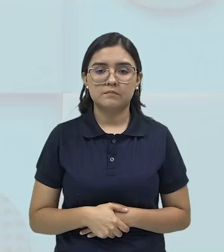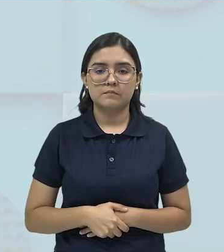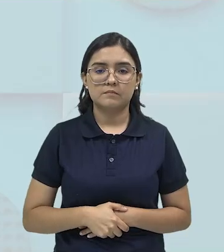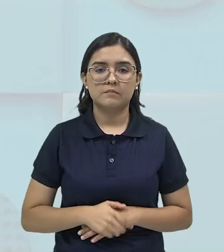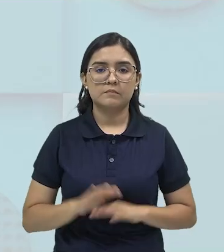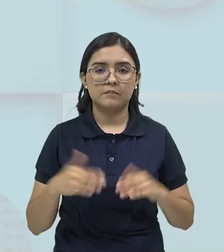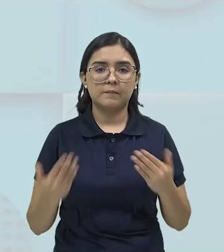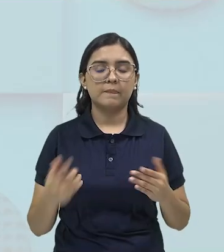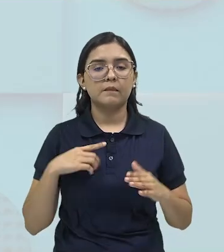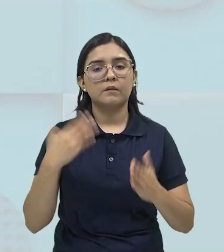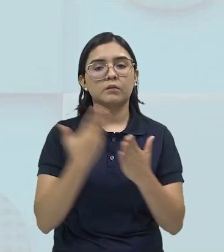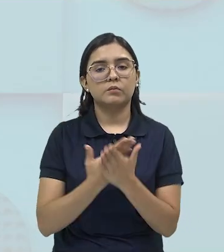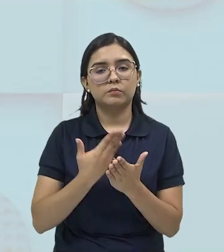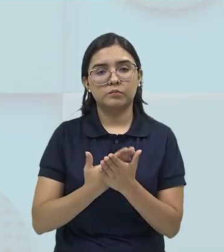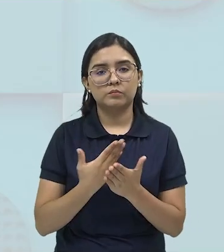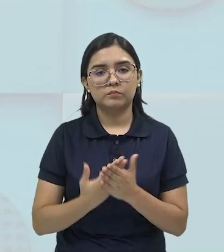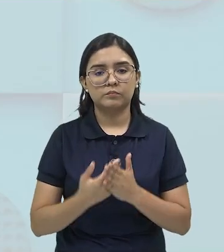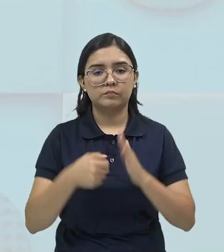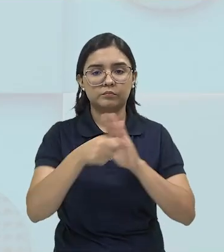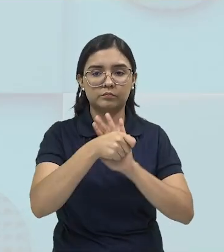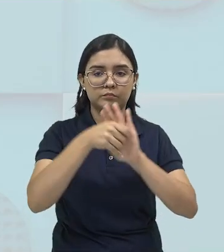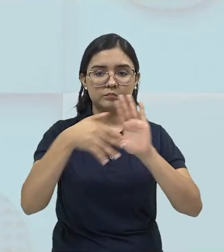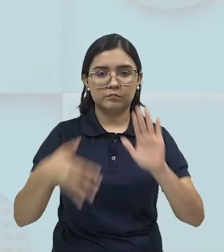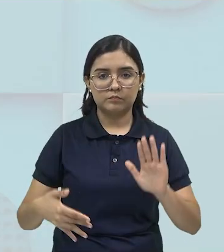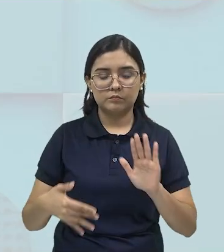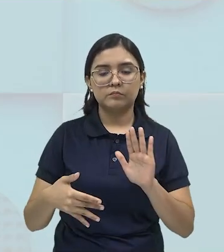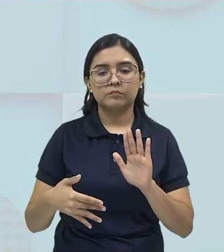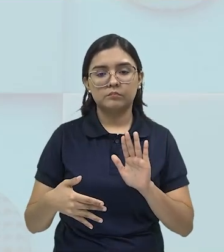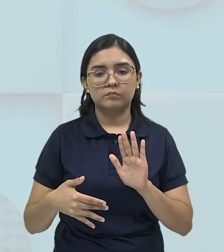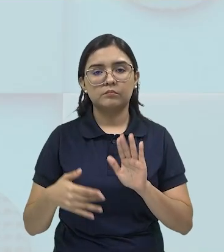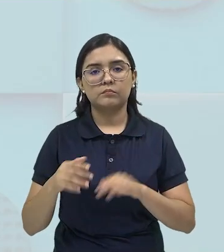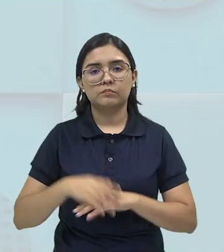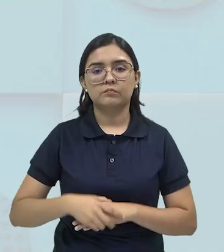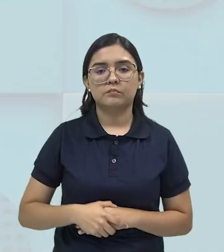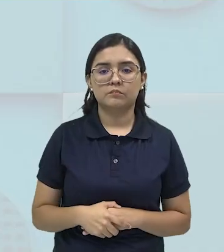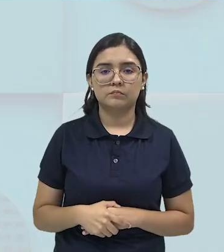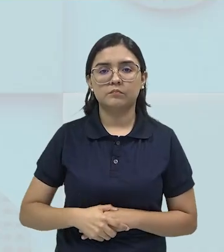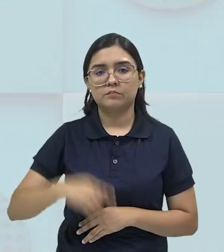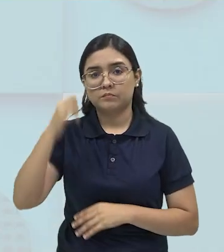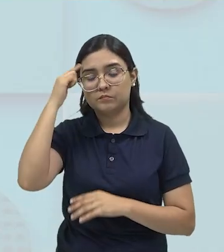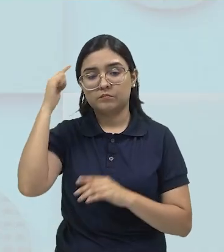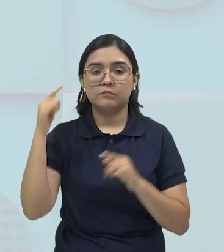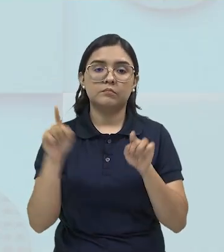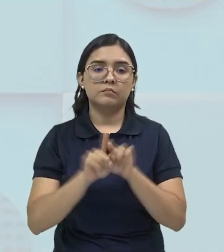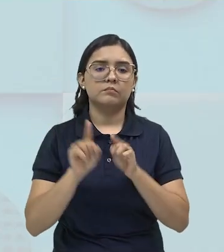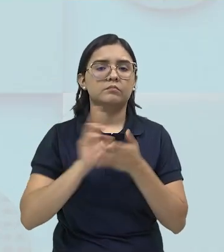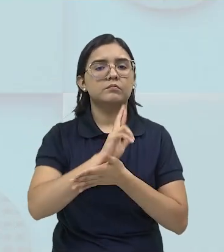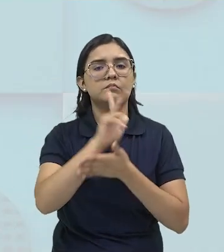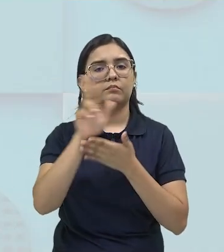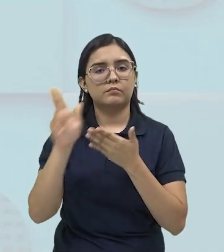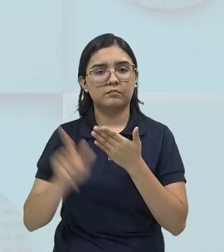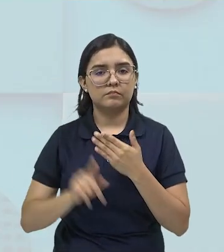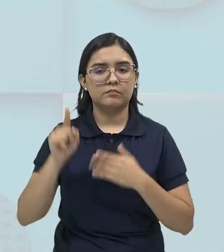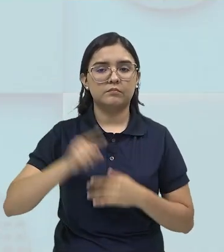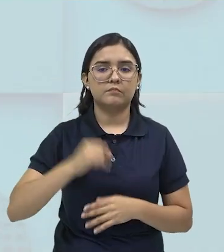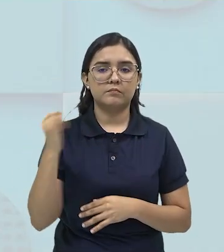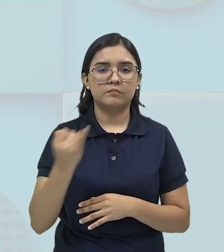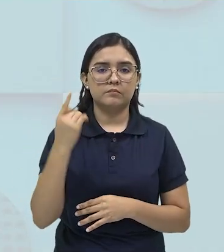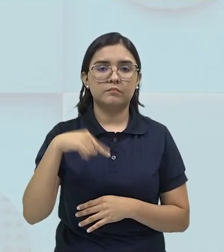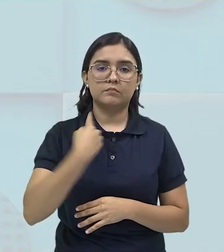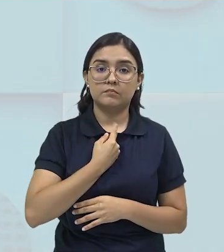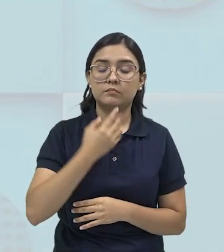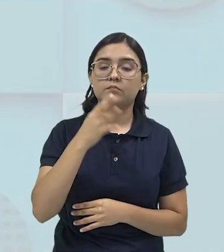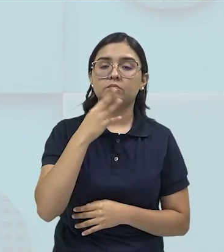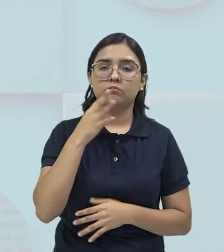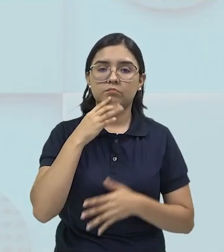nós estudamos aí sobre as figuras de pensamento, no caso, todas elas são importantes a gente